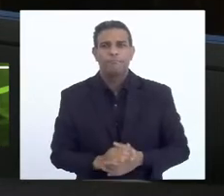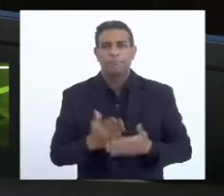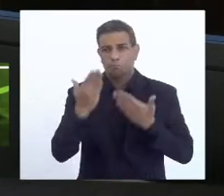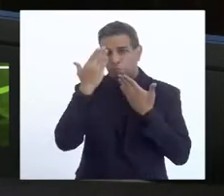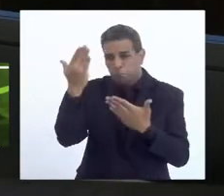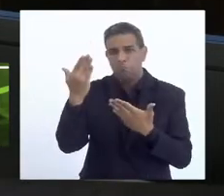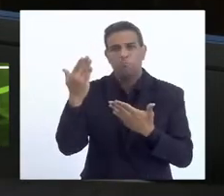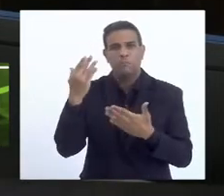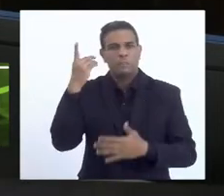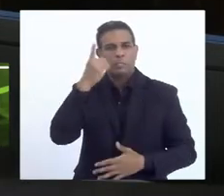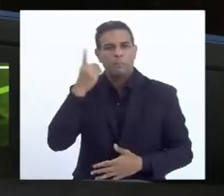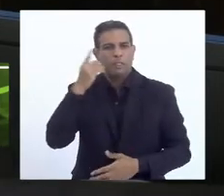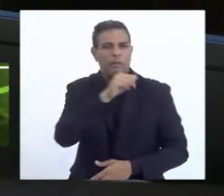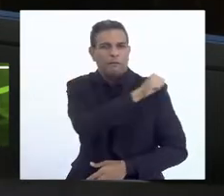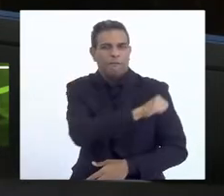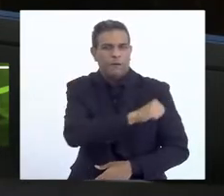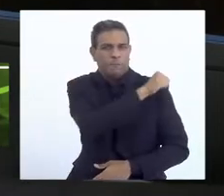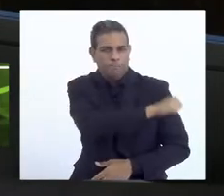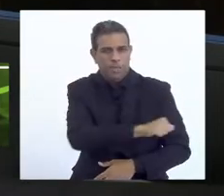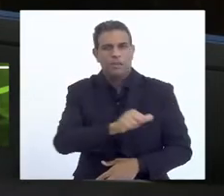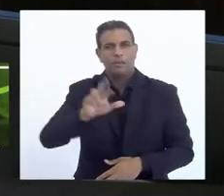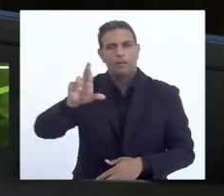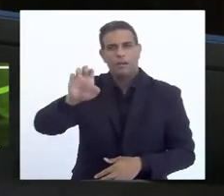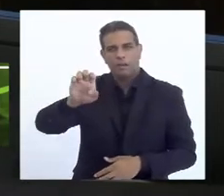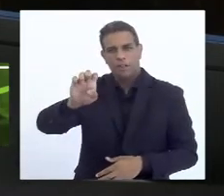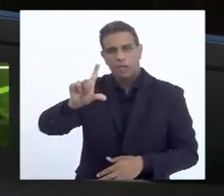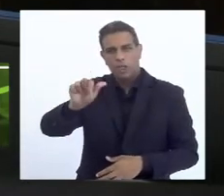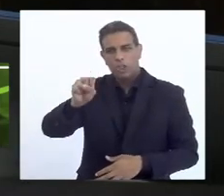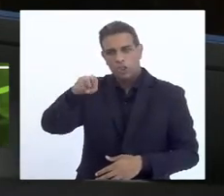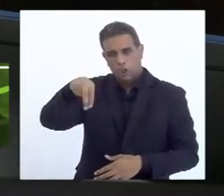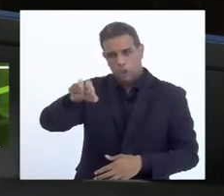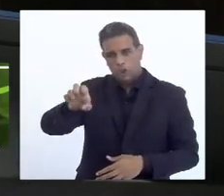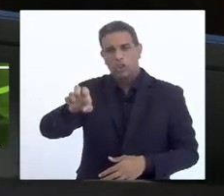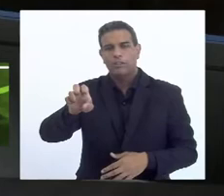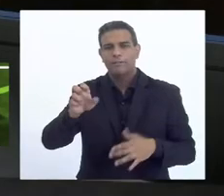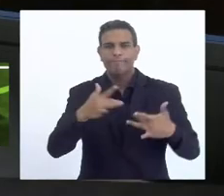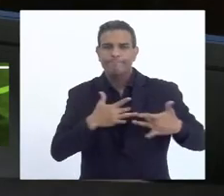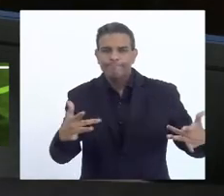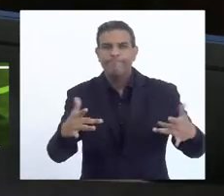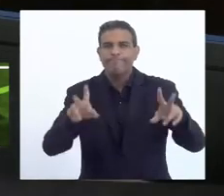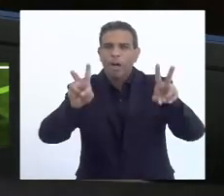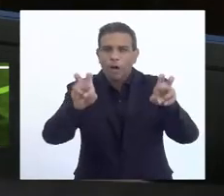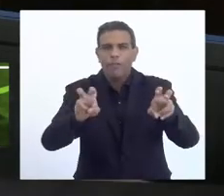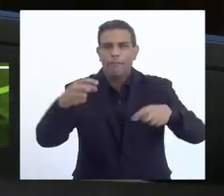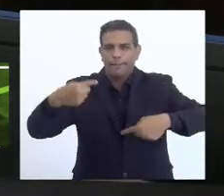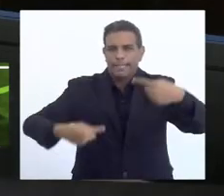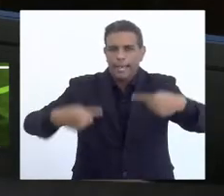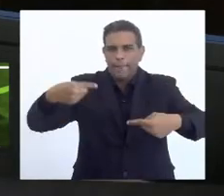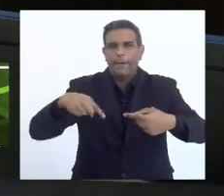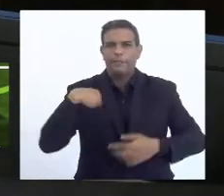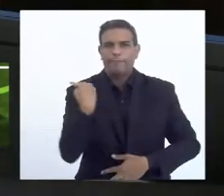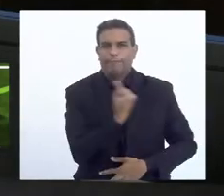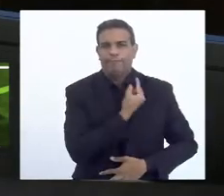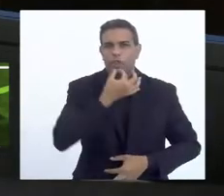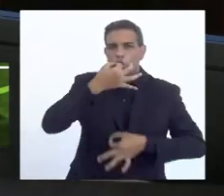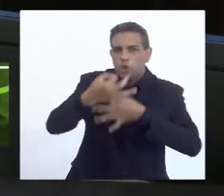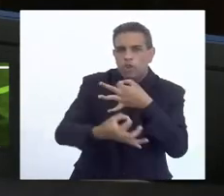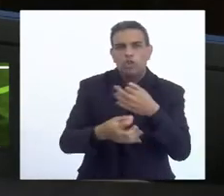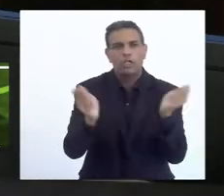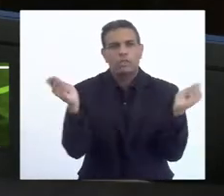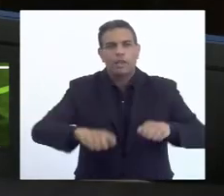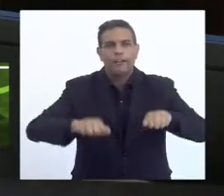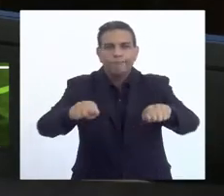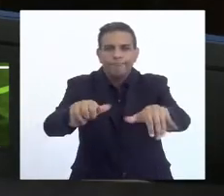deputada enfermeira Regiane por ter sido desde sempre sensível a esse debate e aceitado aí a nossa sugestão